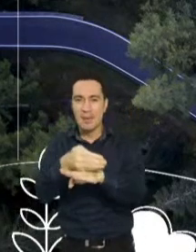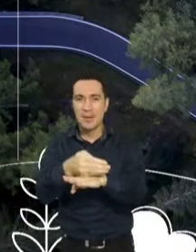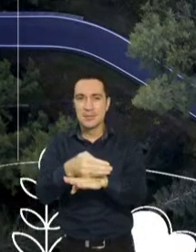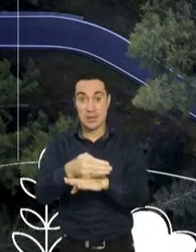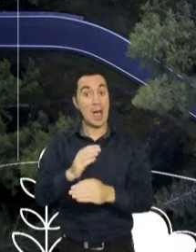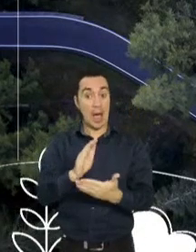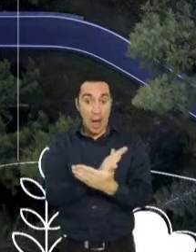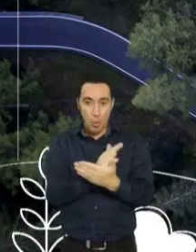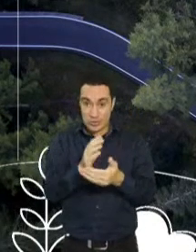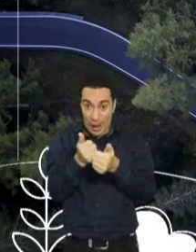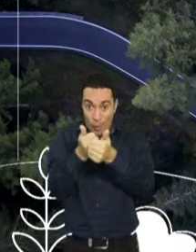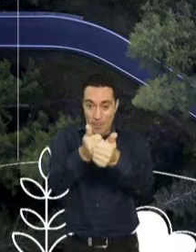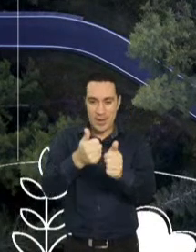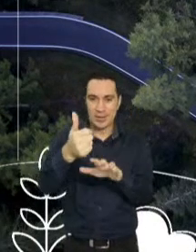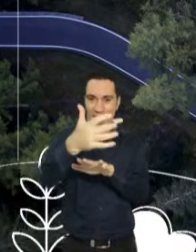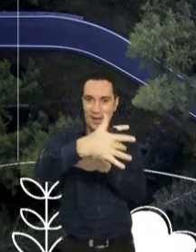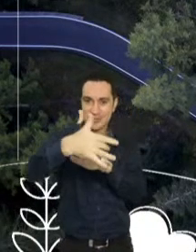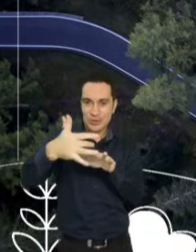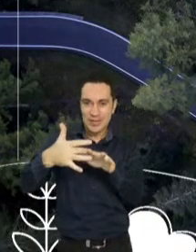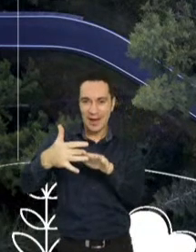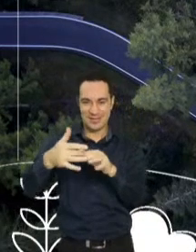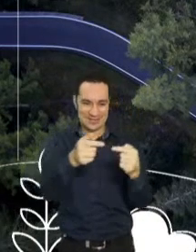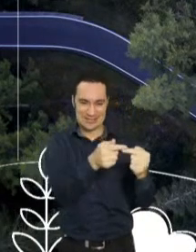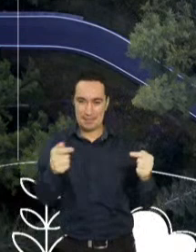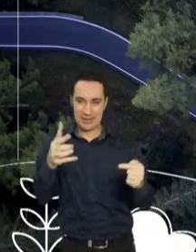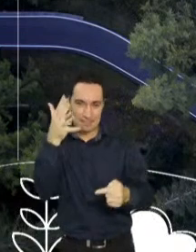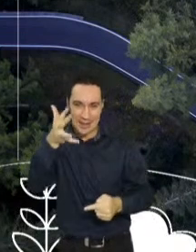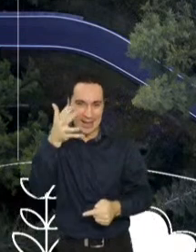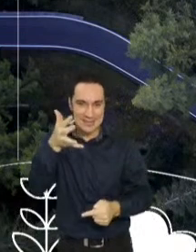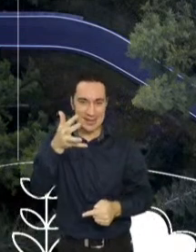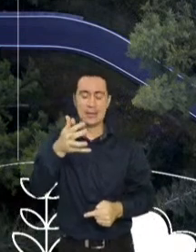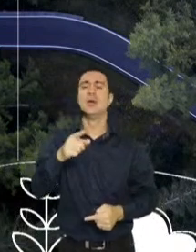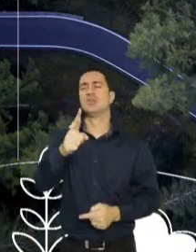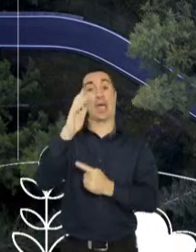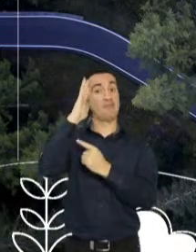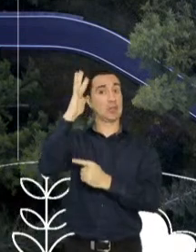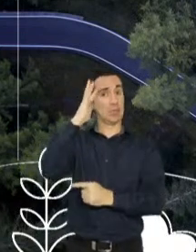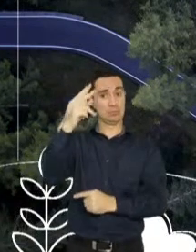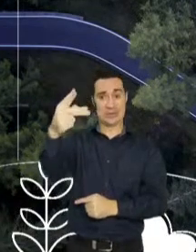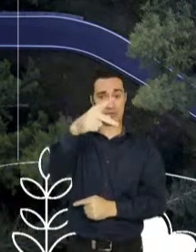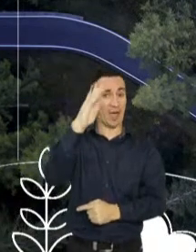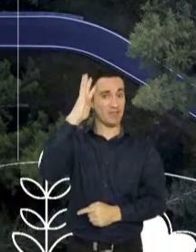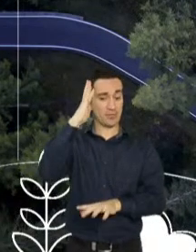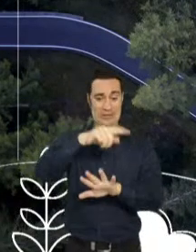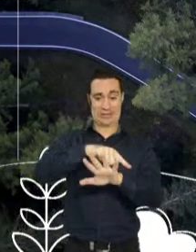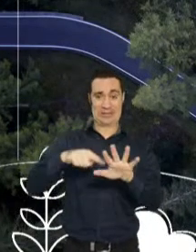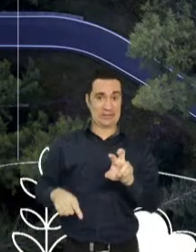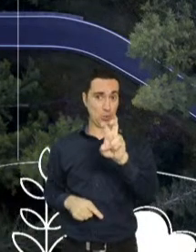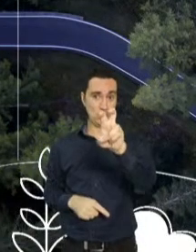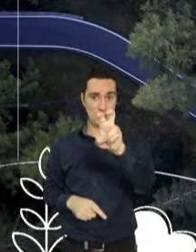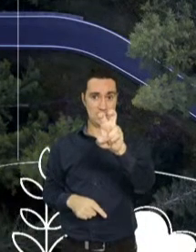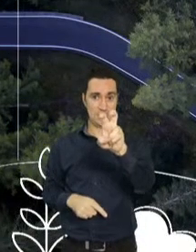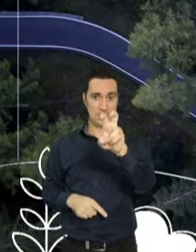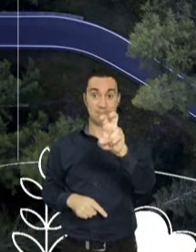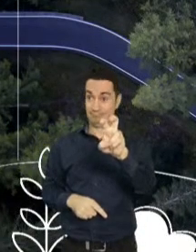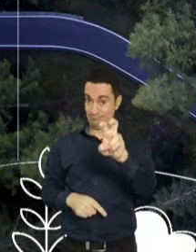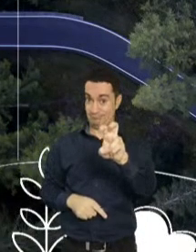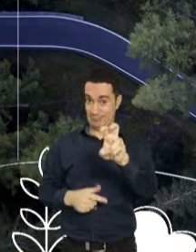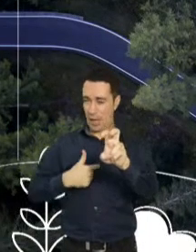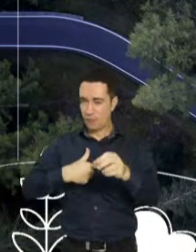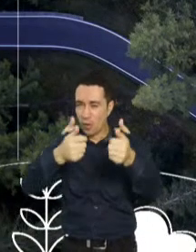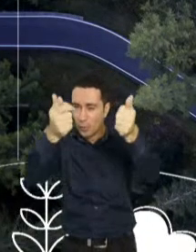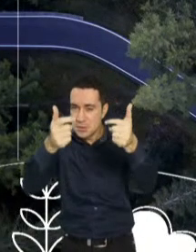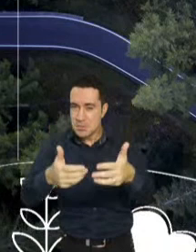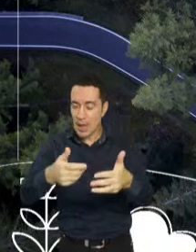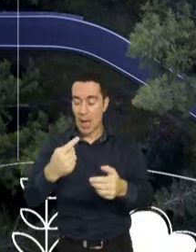aqueles que estão acompanhando o Sustainable Talks hoje, para refletir sobre cinco cenários. E assim como o Christopher, eu vou olhar